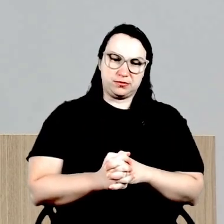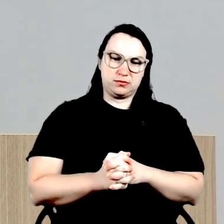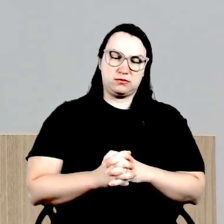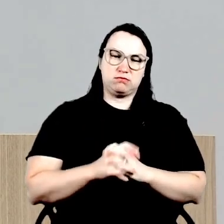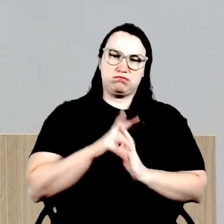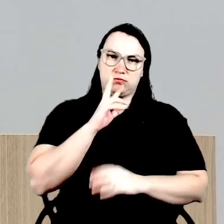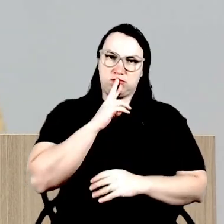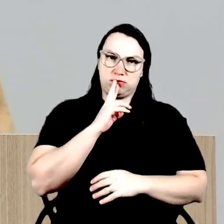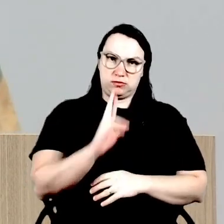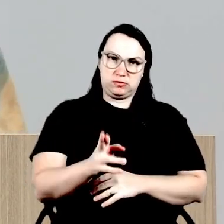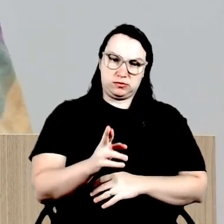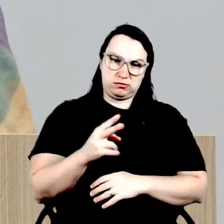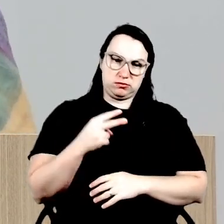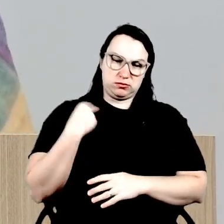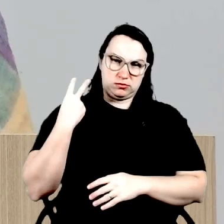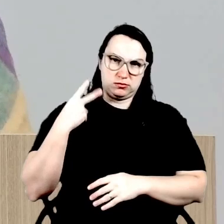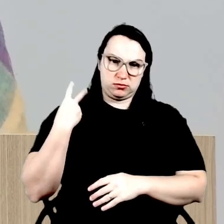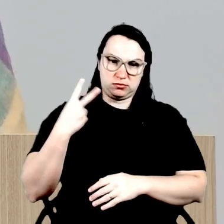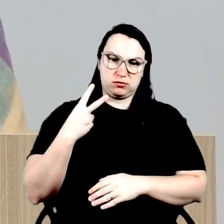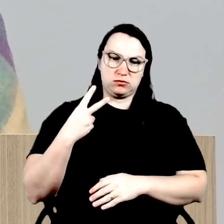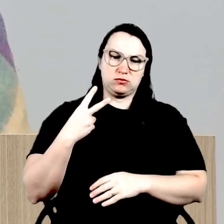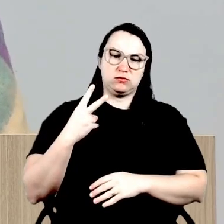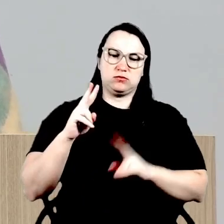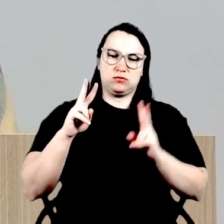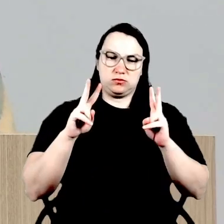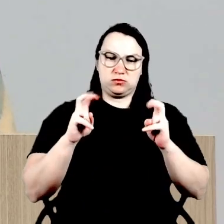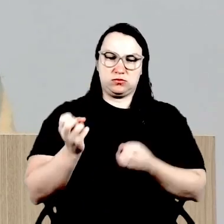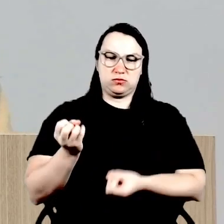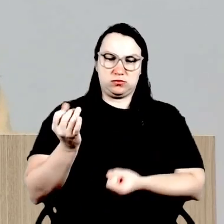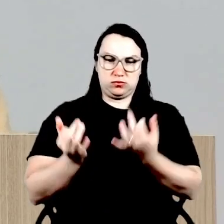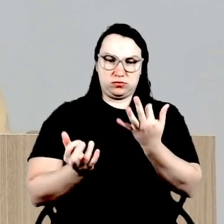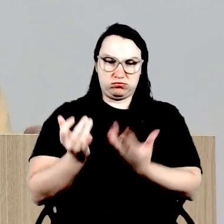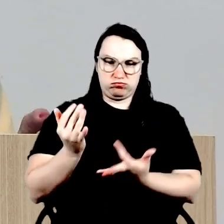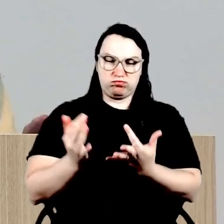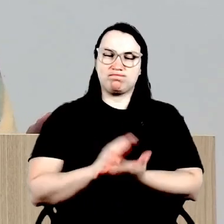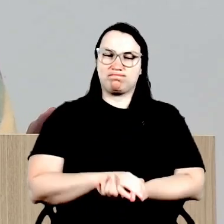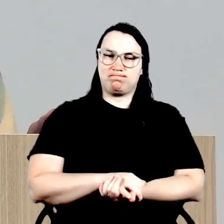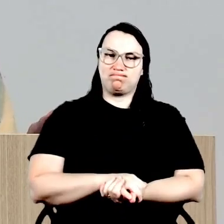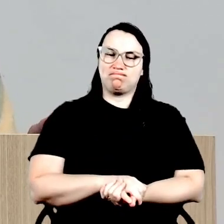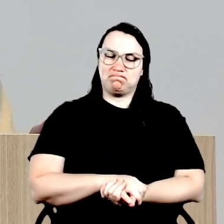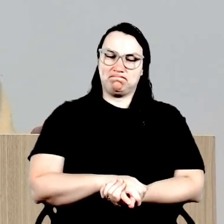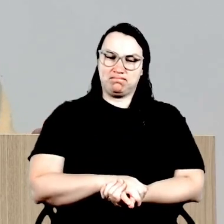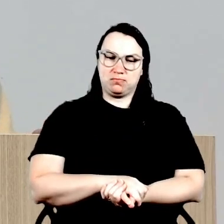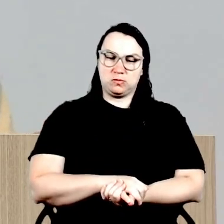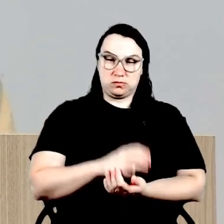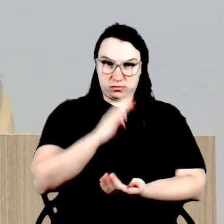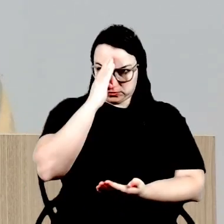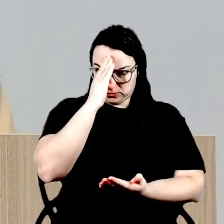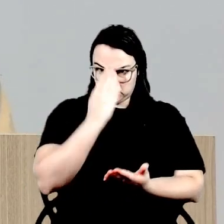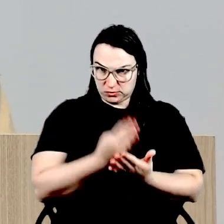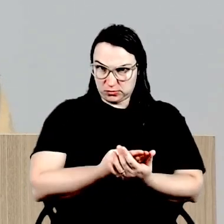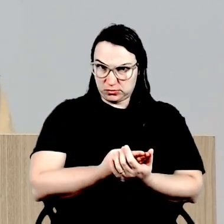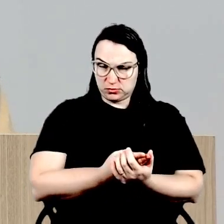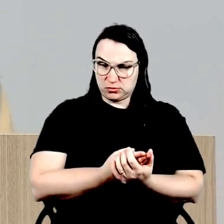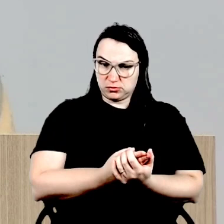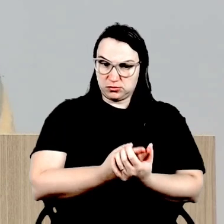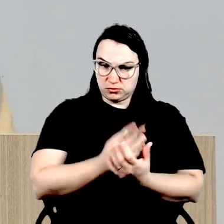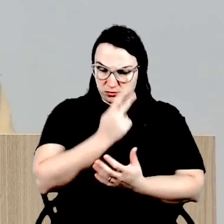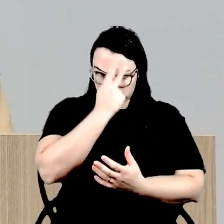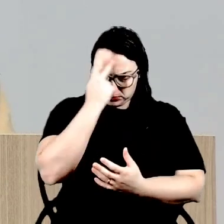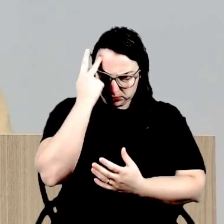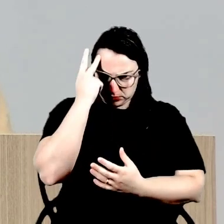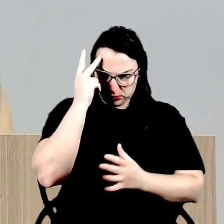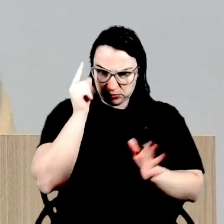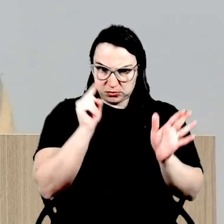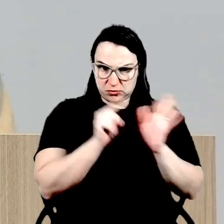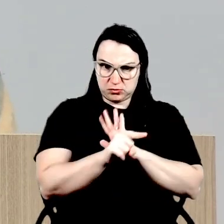já colaboraram sobre as queimadas, eu acredito que quem questionou o papel do vereador